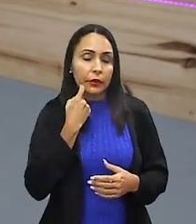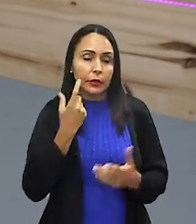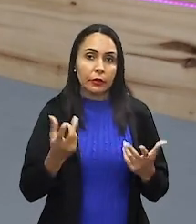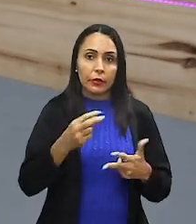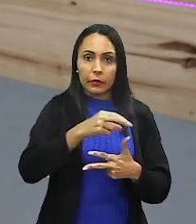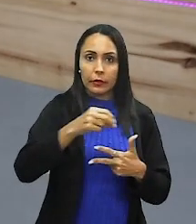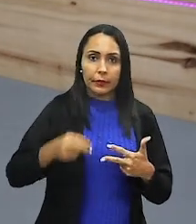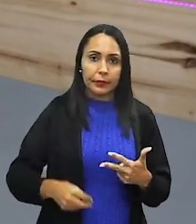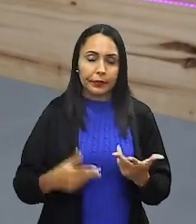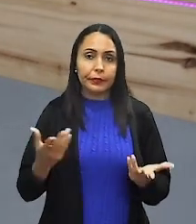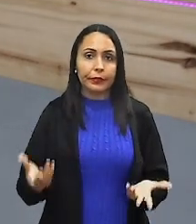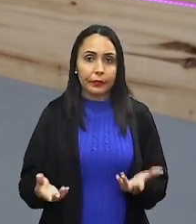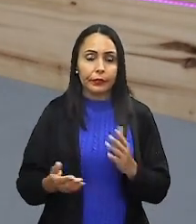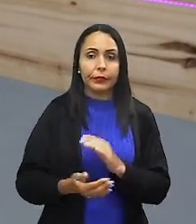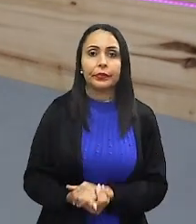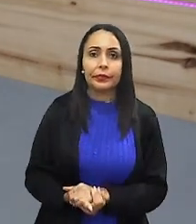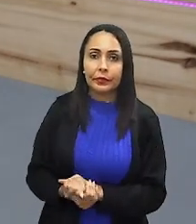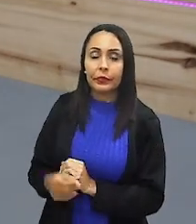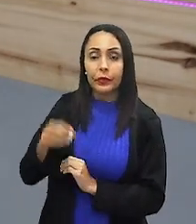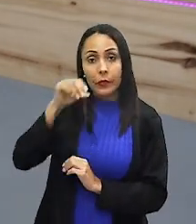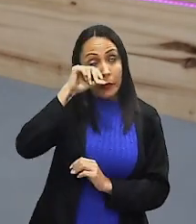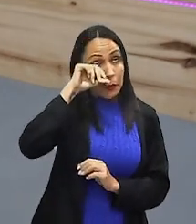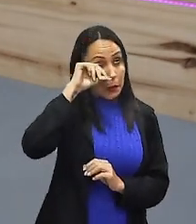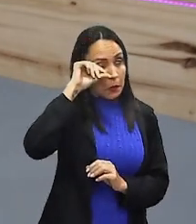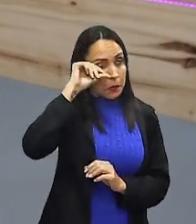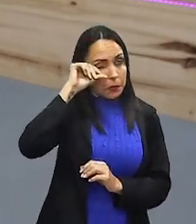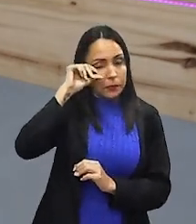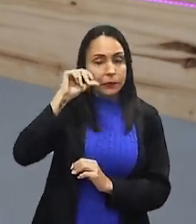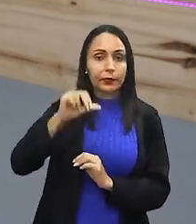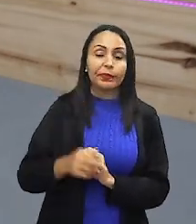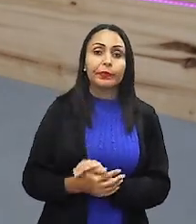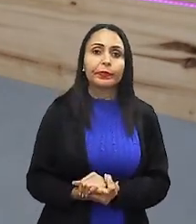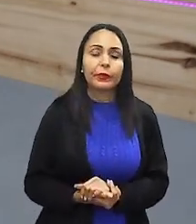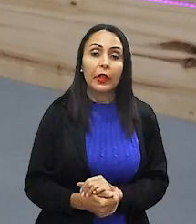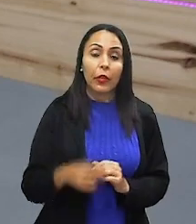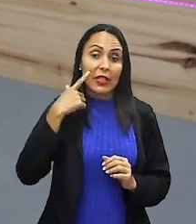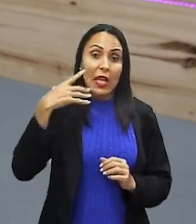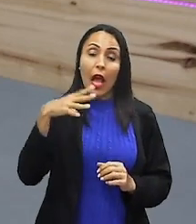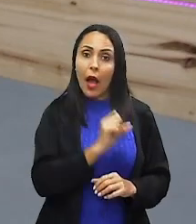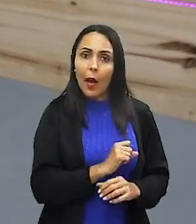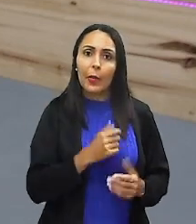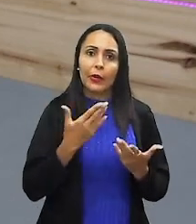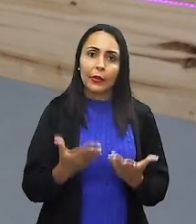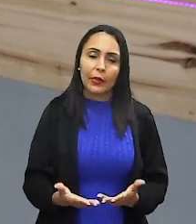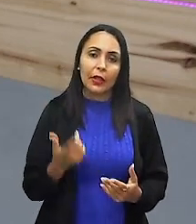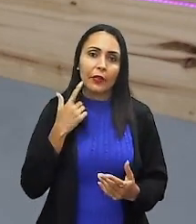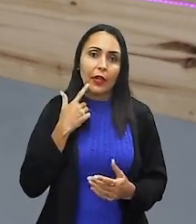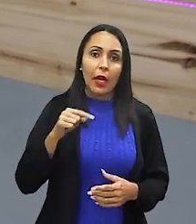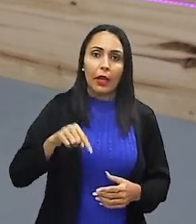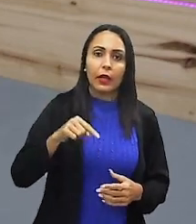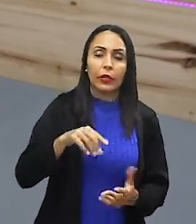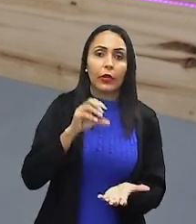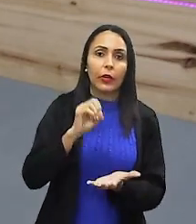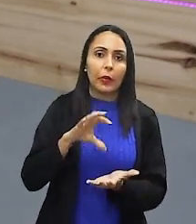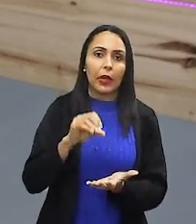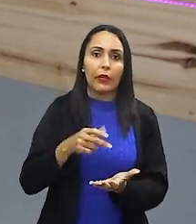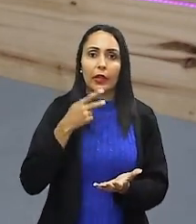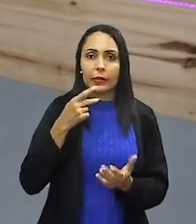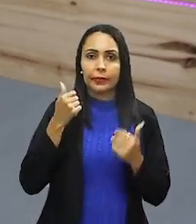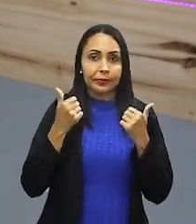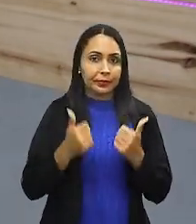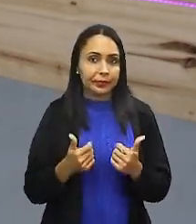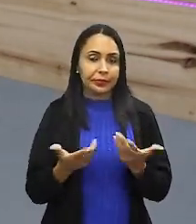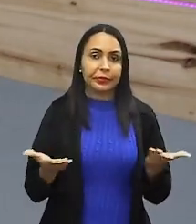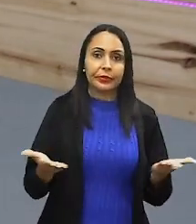Enem. Daqui a 12 sextas-feiras que isso vai passar, ó, muito rápido, a gente já vai estar aqui no EducaPE falando do Enem. Beleza?